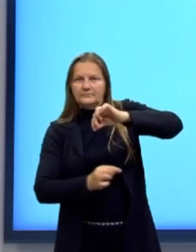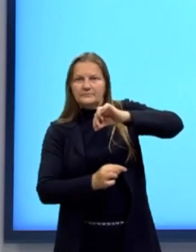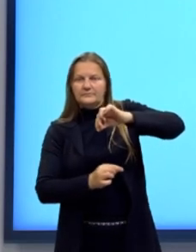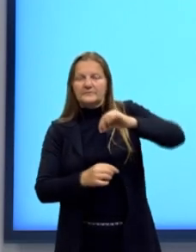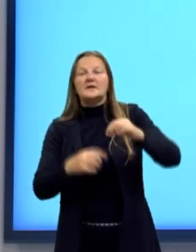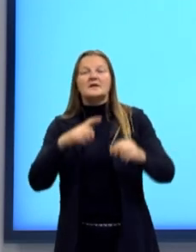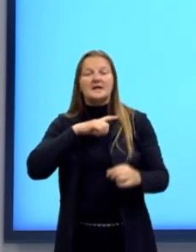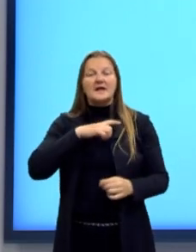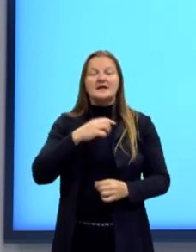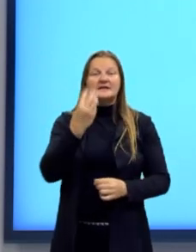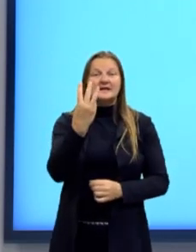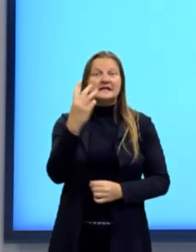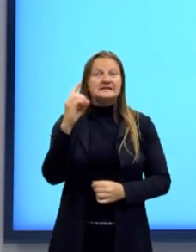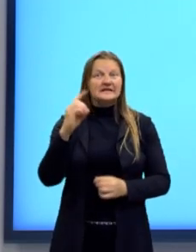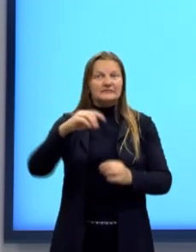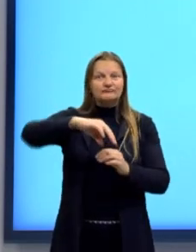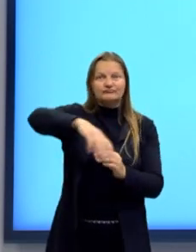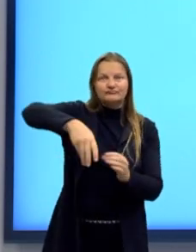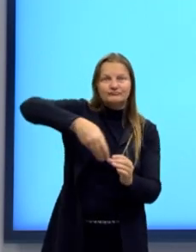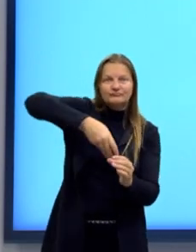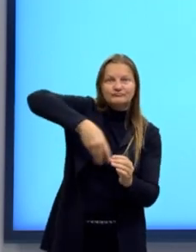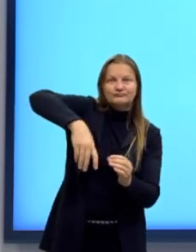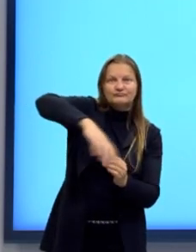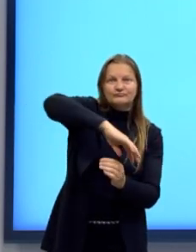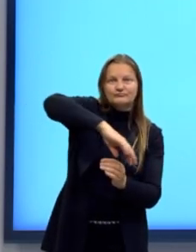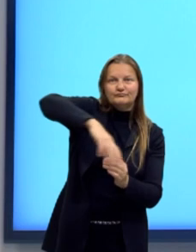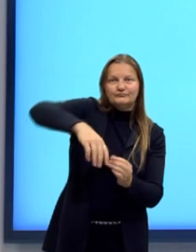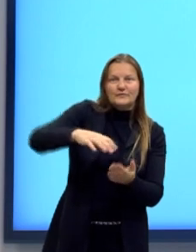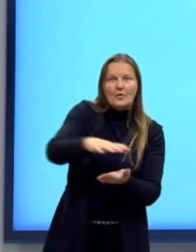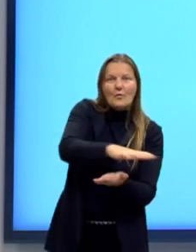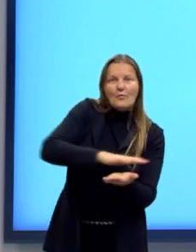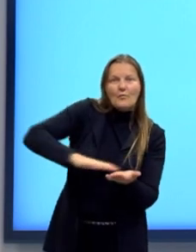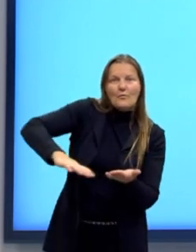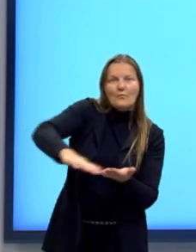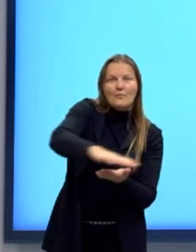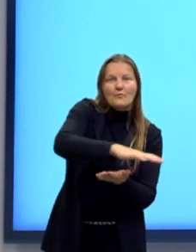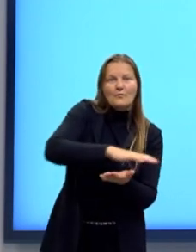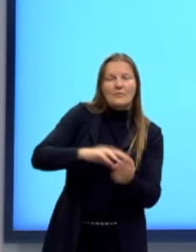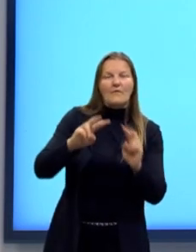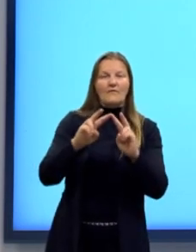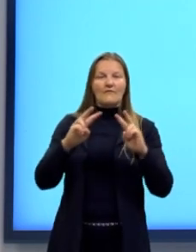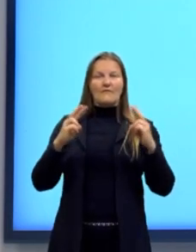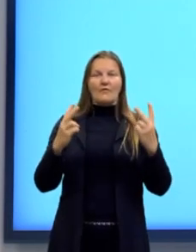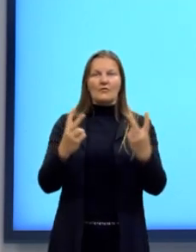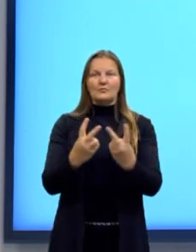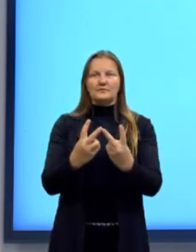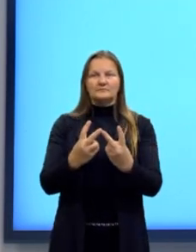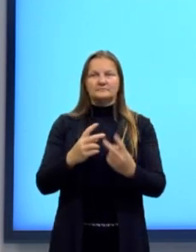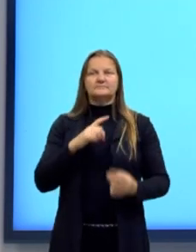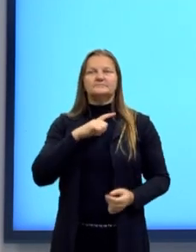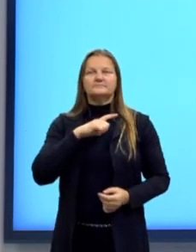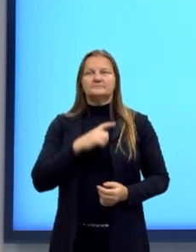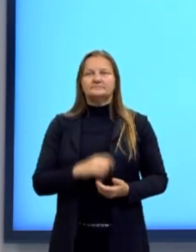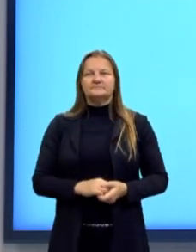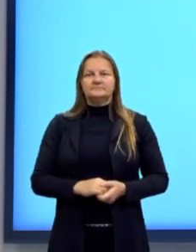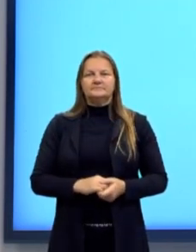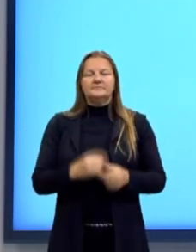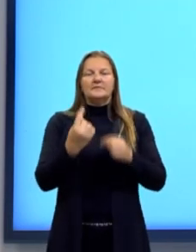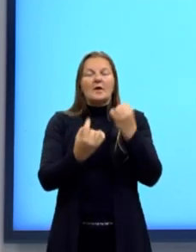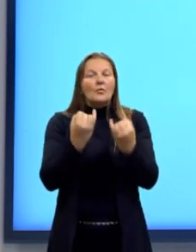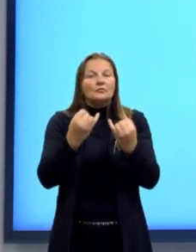espaço né então a gente pode calcular ali até o volume dela então nós temos alguns